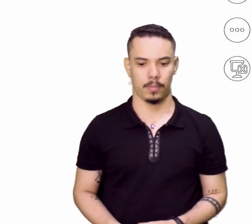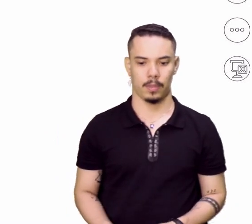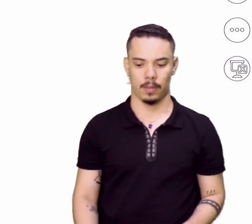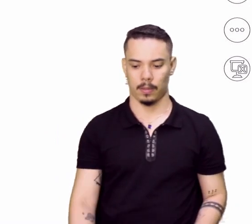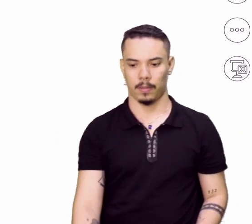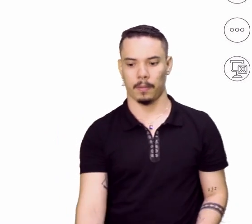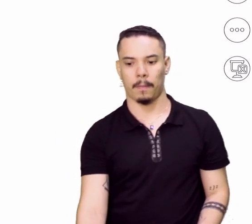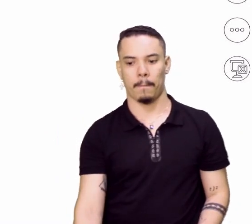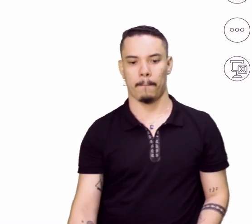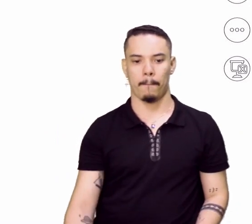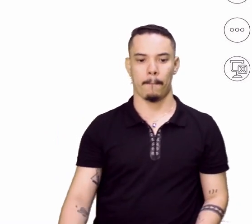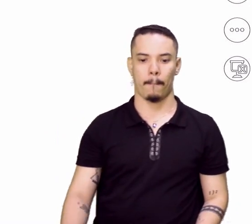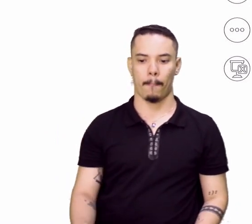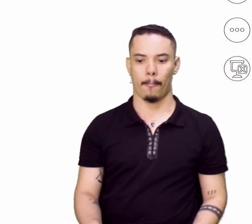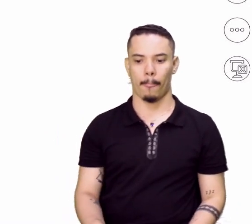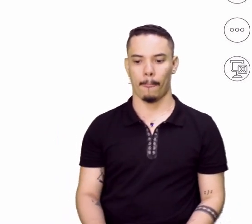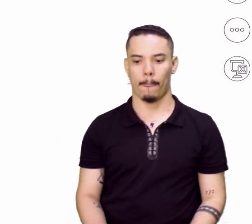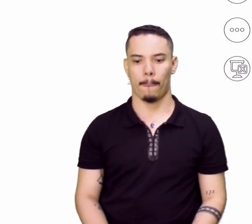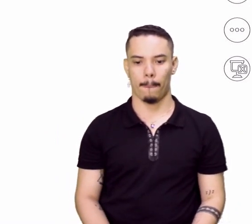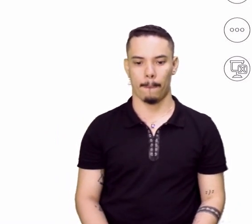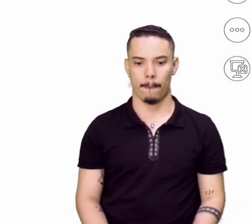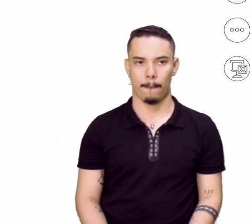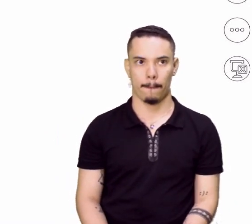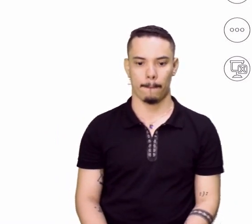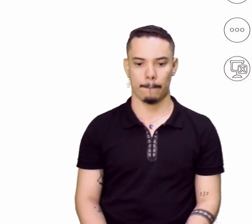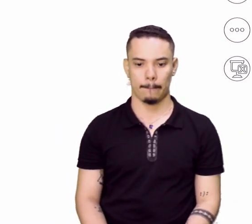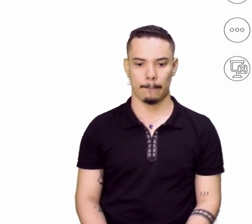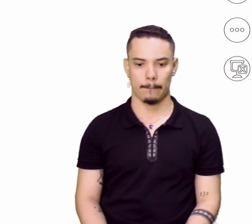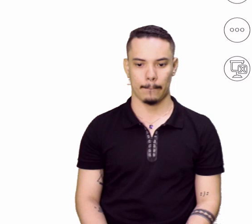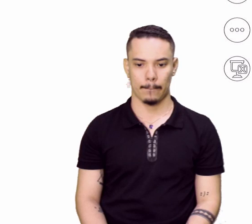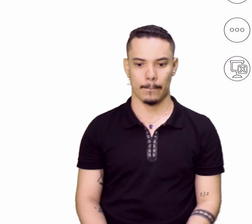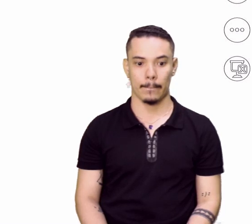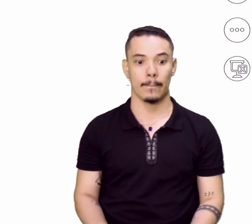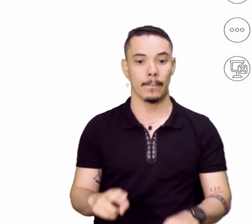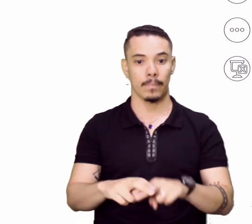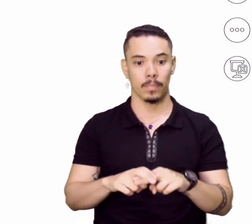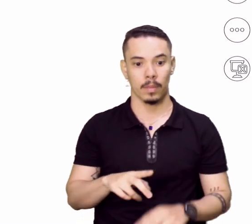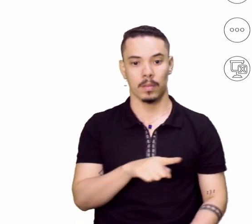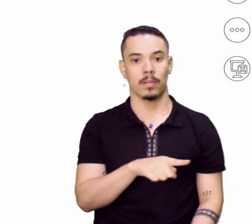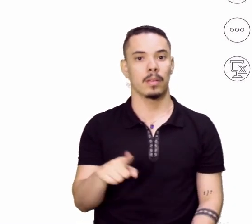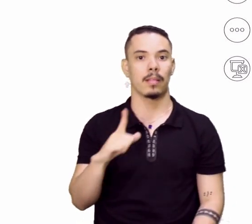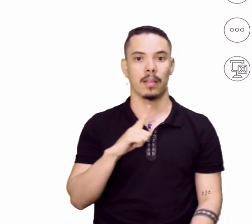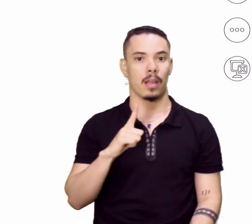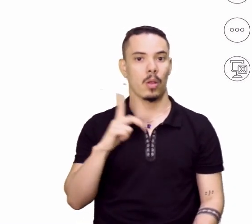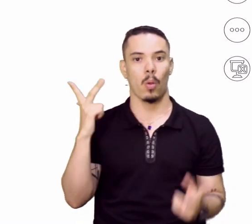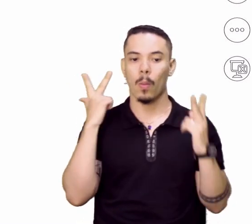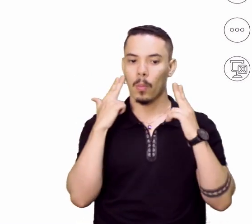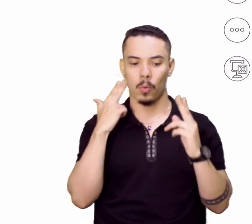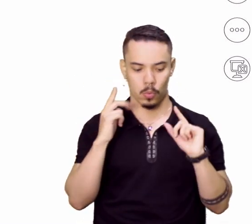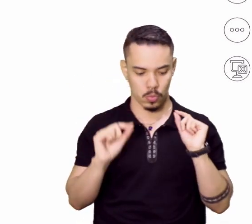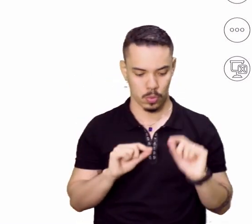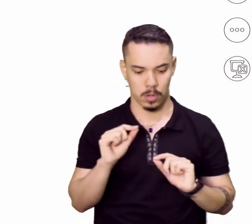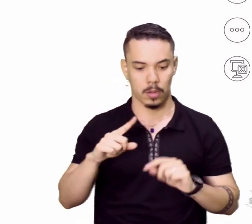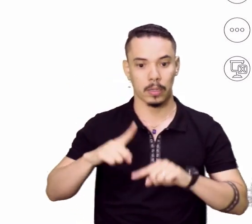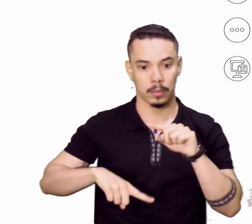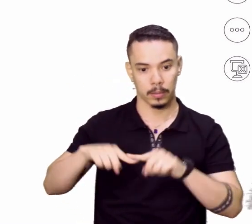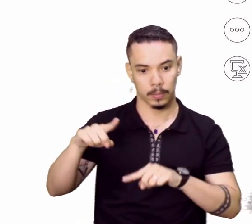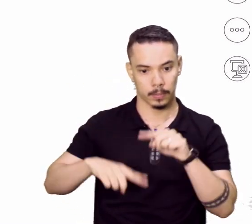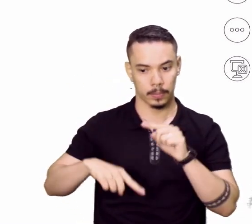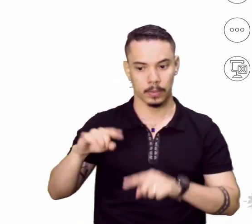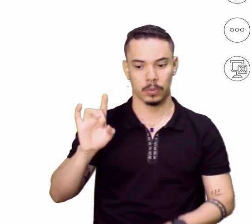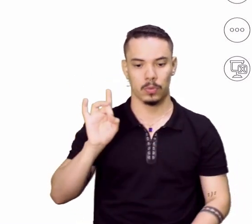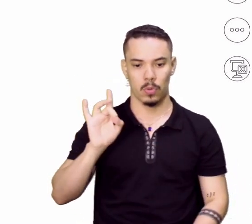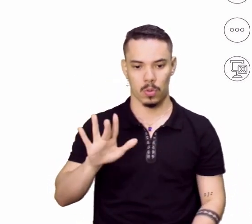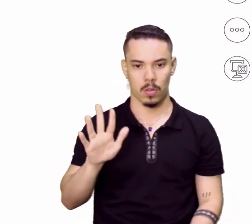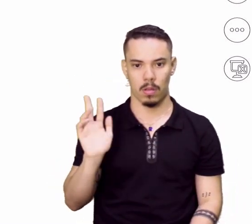Jack, whose sister is staying with us. Então você tem aí em comum o elemento